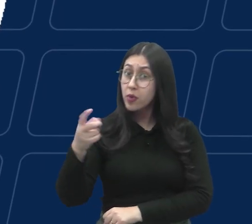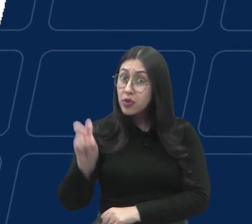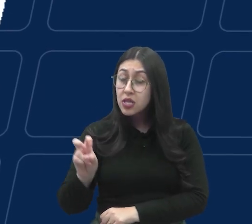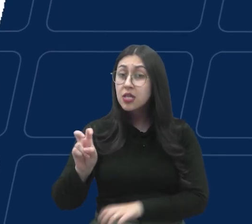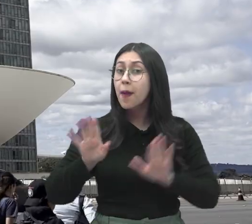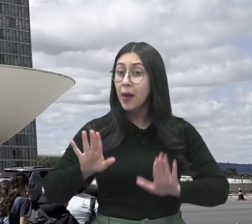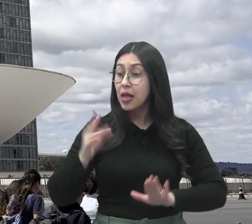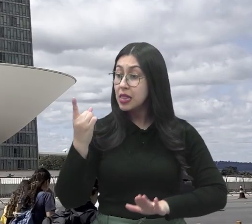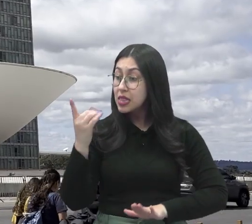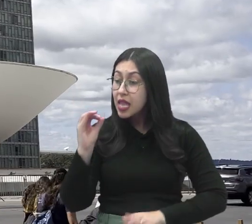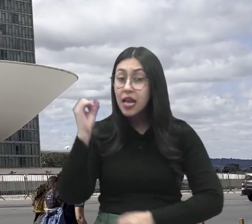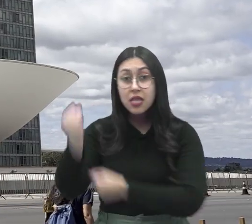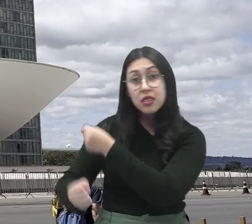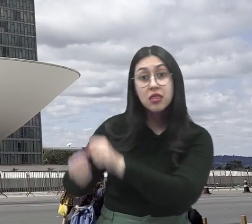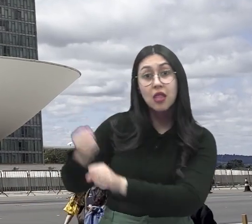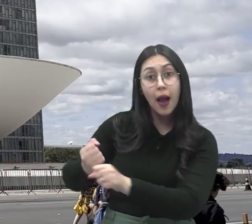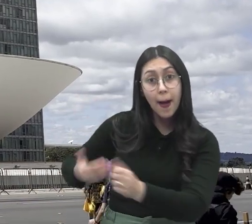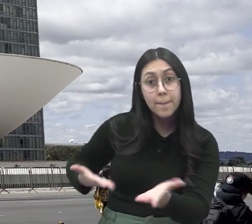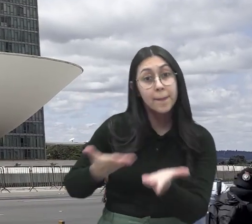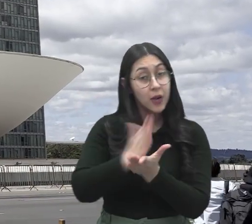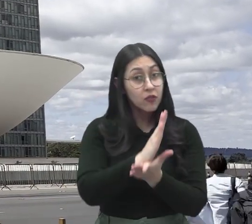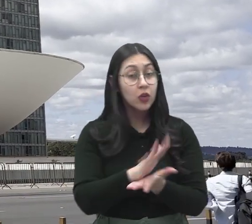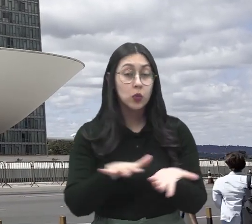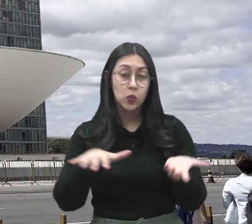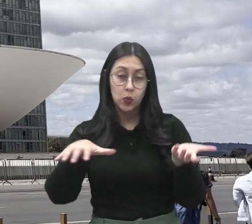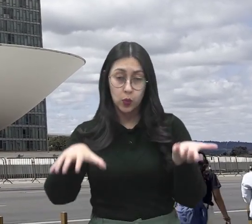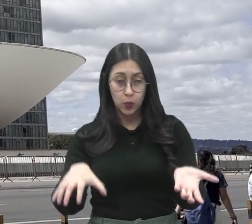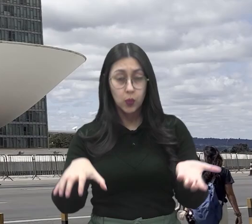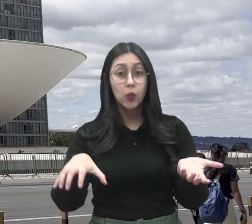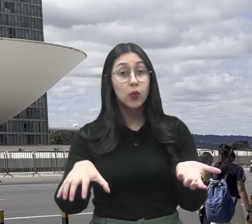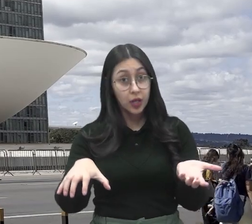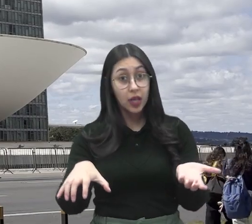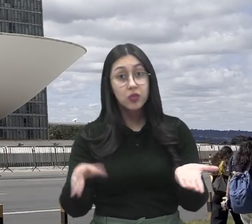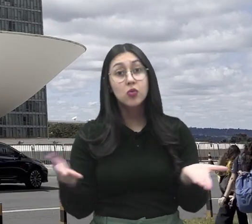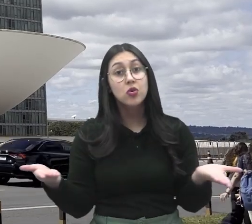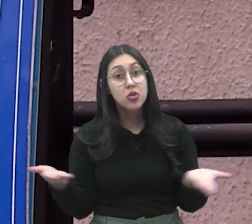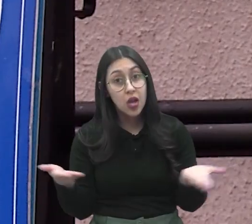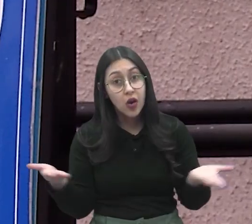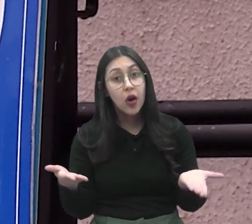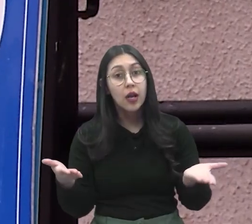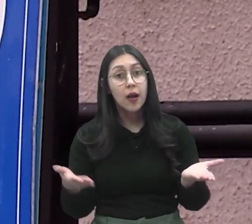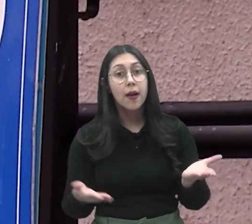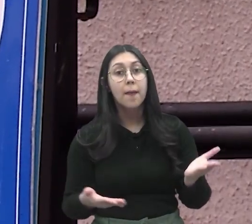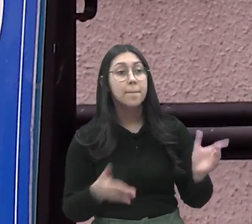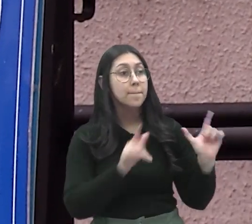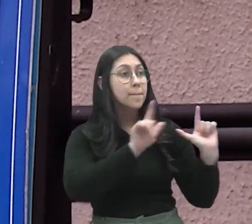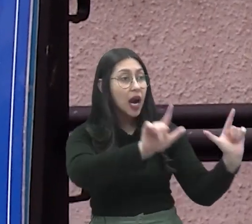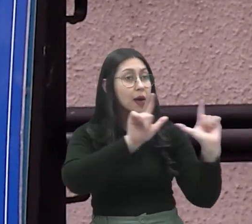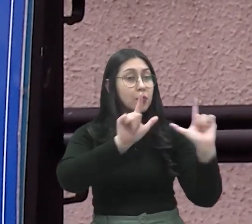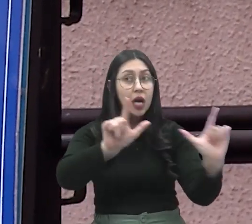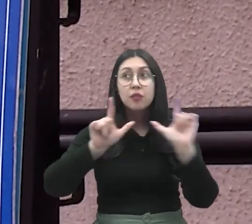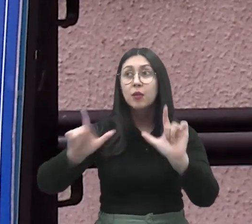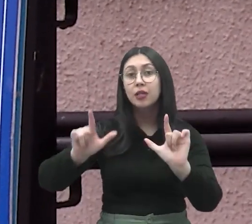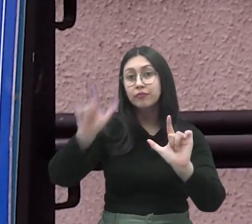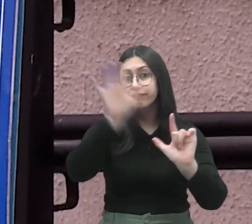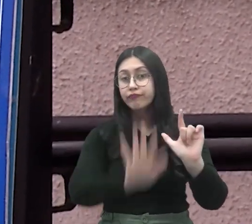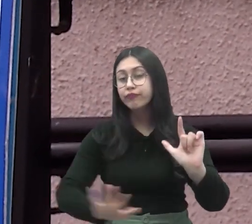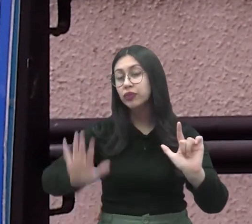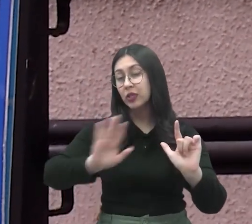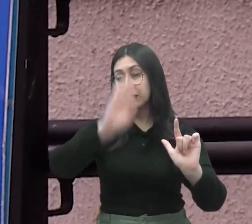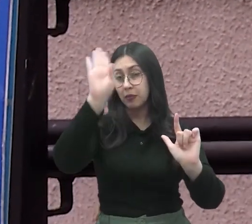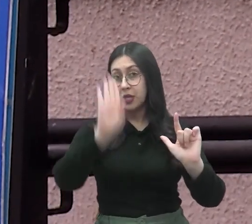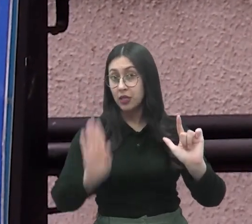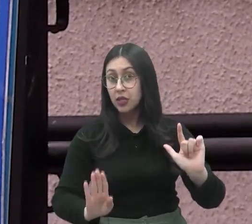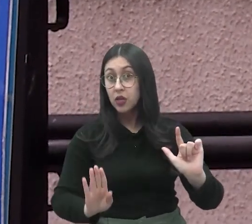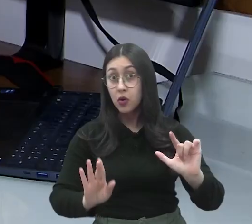2015, na ONU. Mas só 10 anos depois foi aprovado pelo Congresso Nacional, que estabeleceu a padronização em todo o